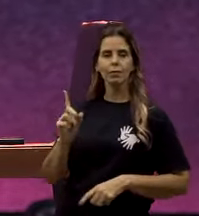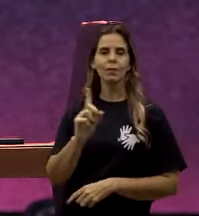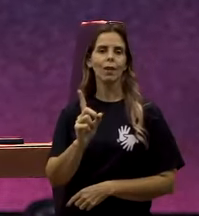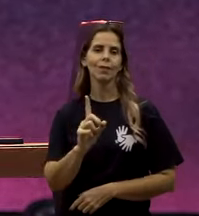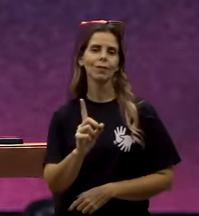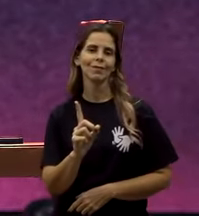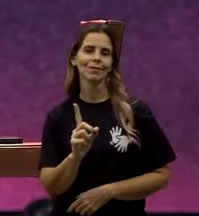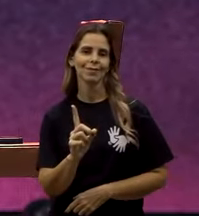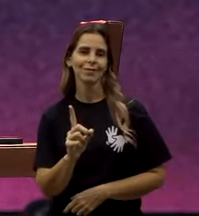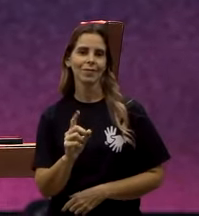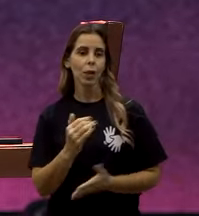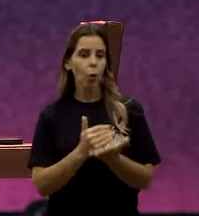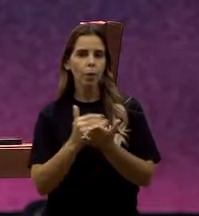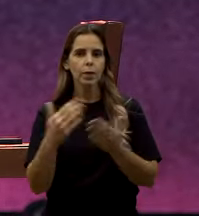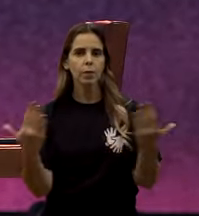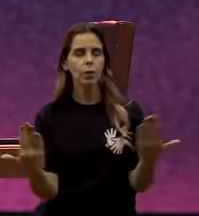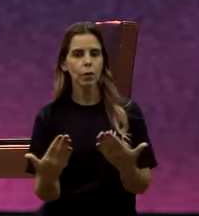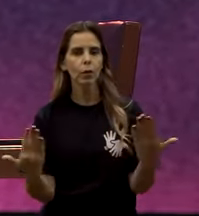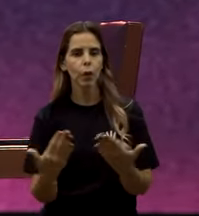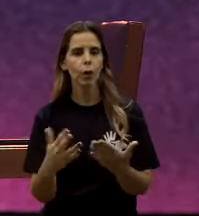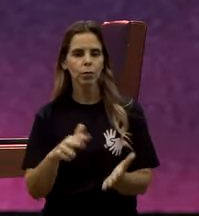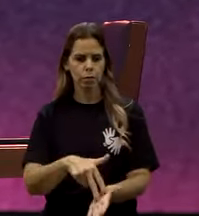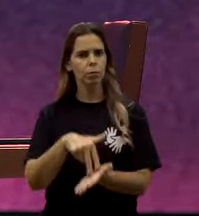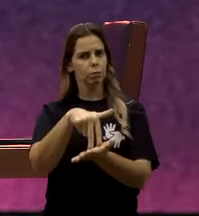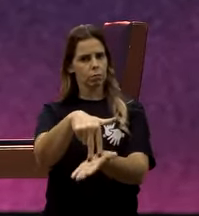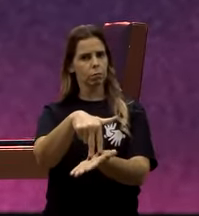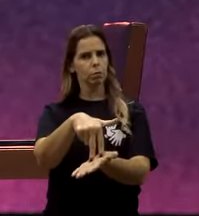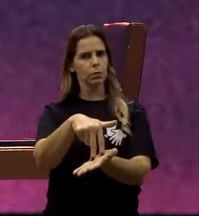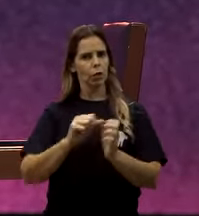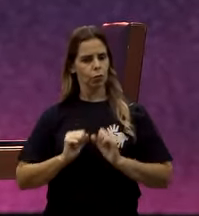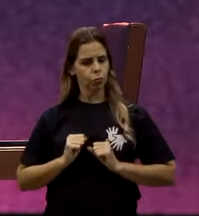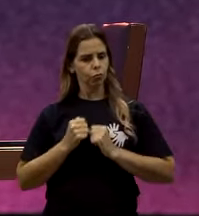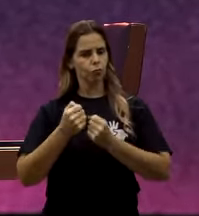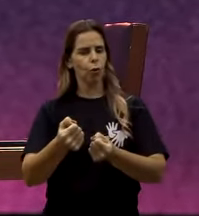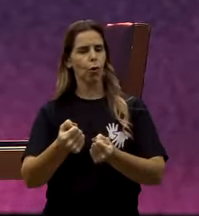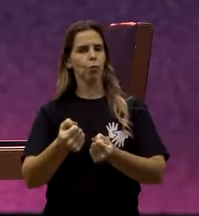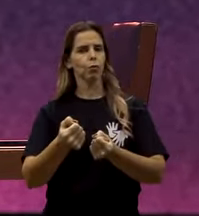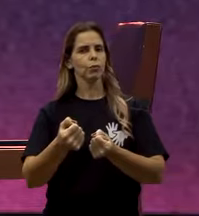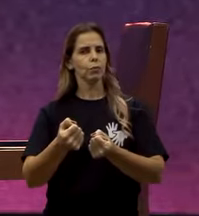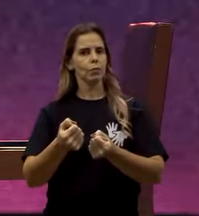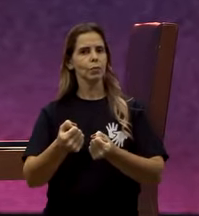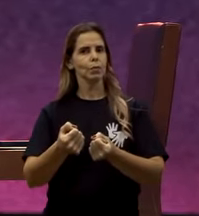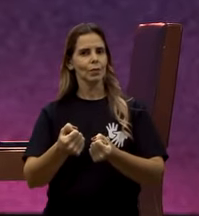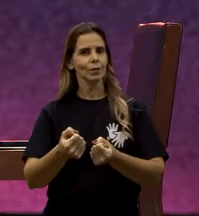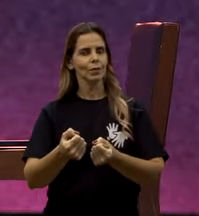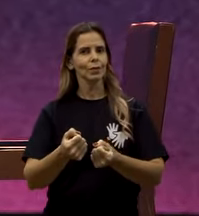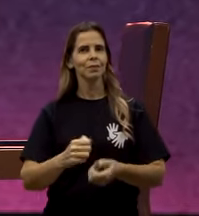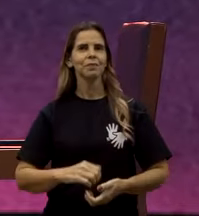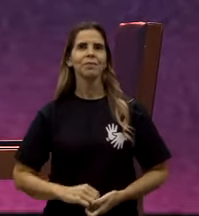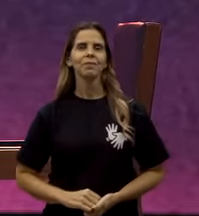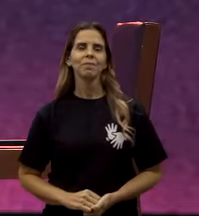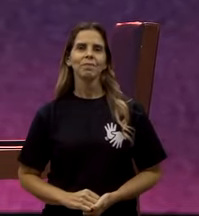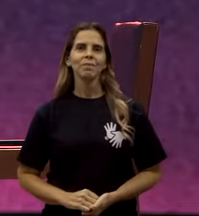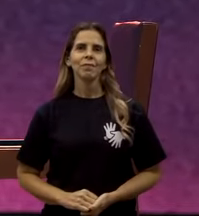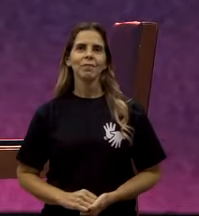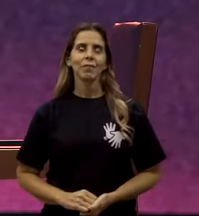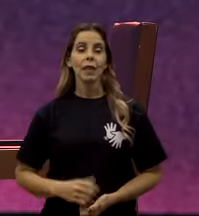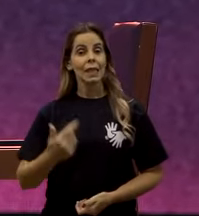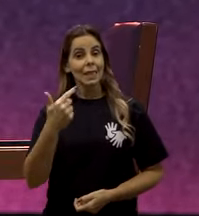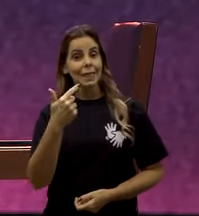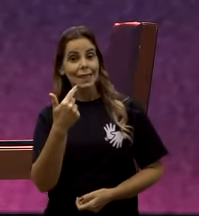começa hoje se coloa à disposição preenche seus dias preenche seus